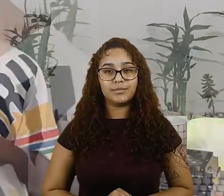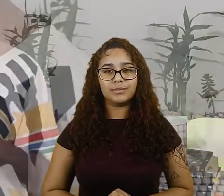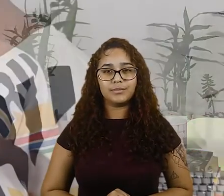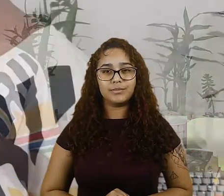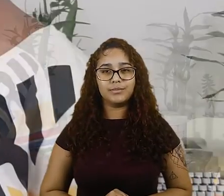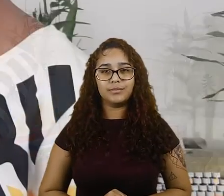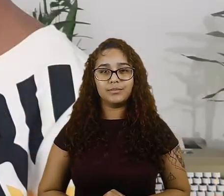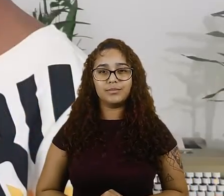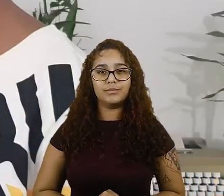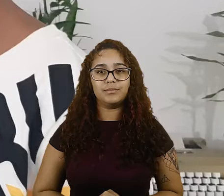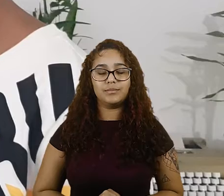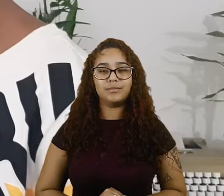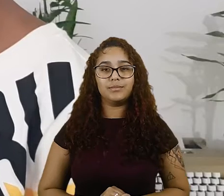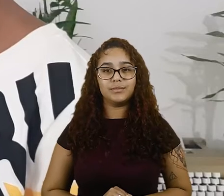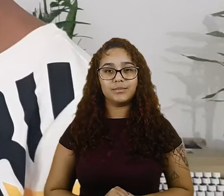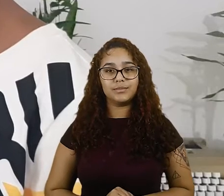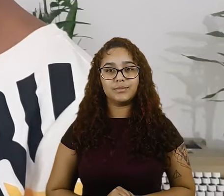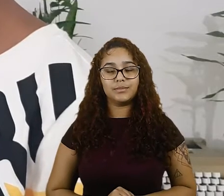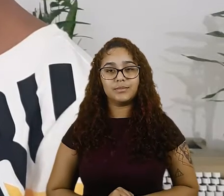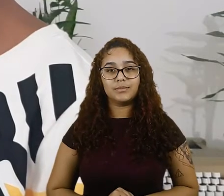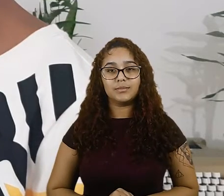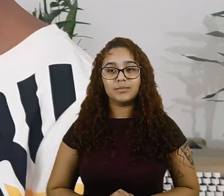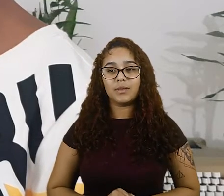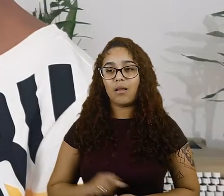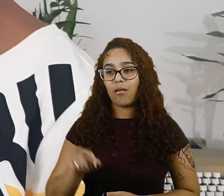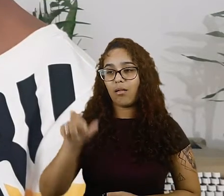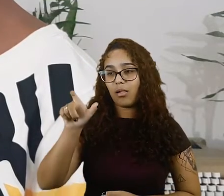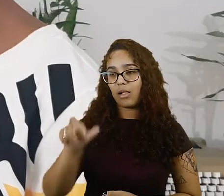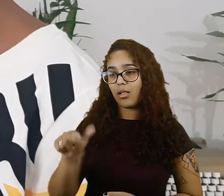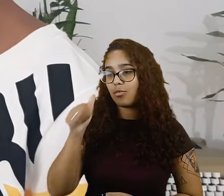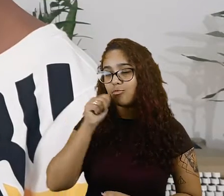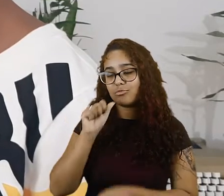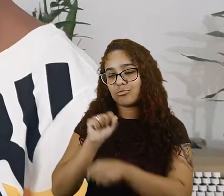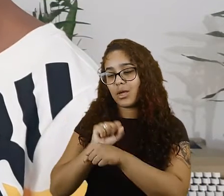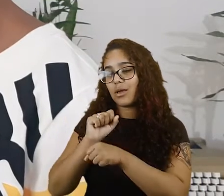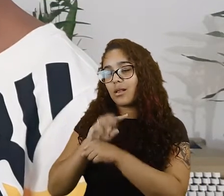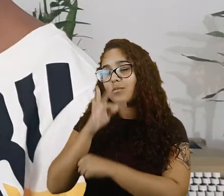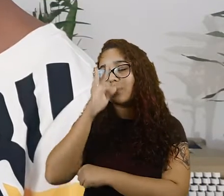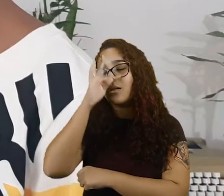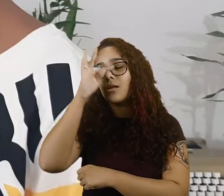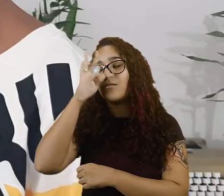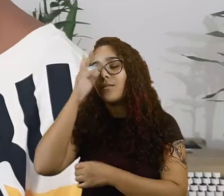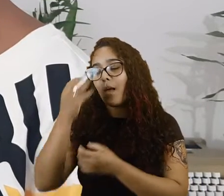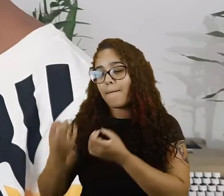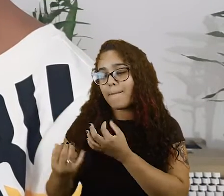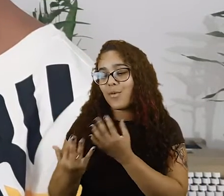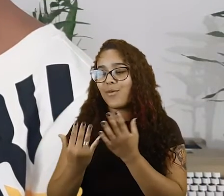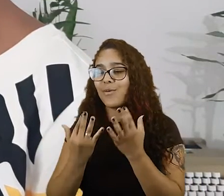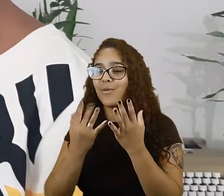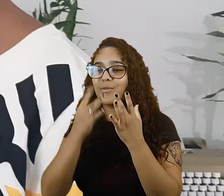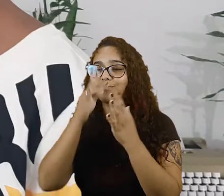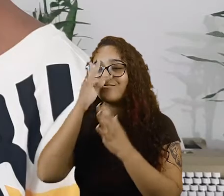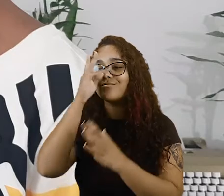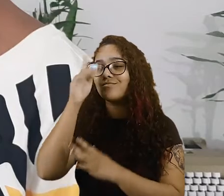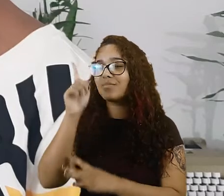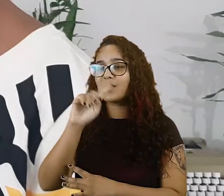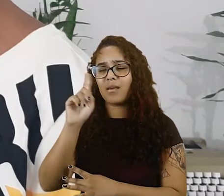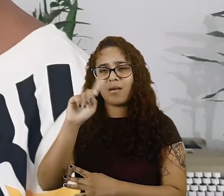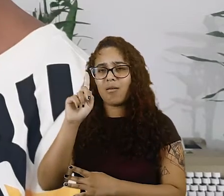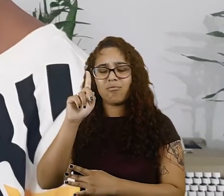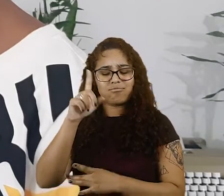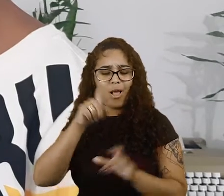assim. De Jaquinha Nogueira. Ela não espera a primavera para